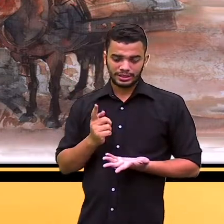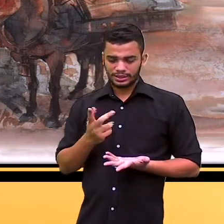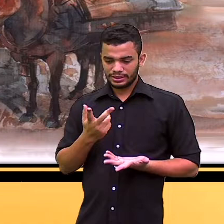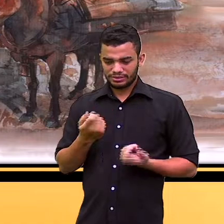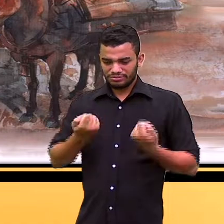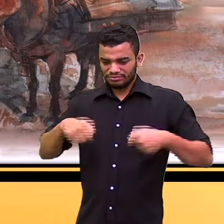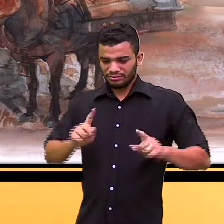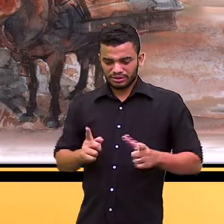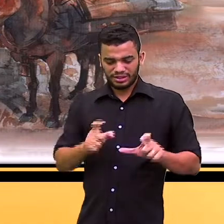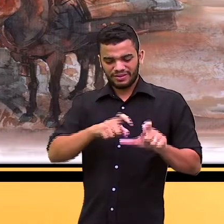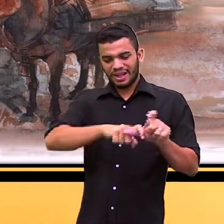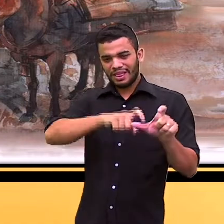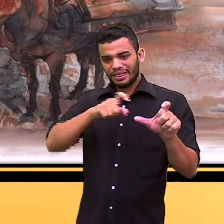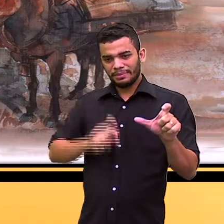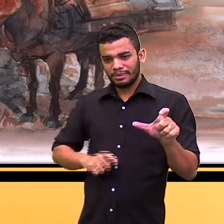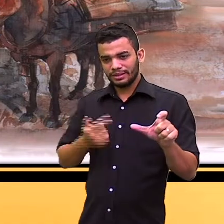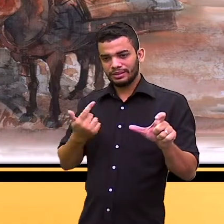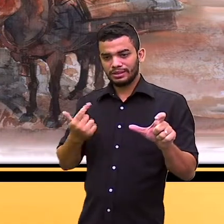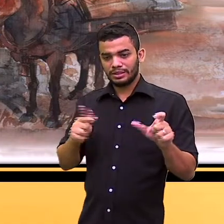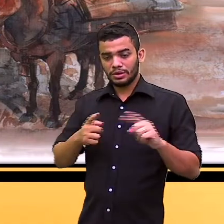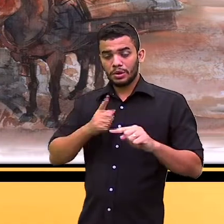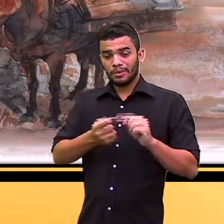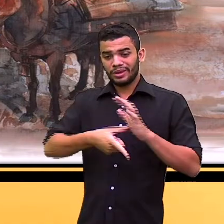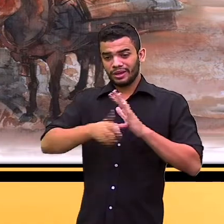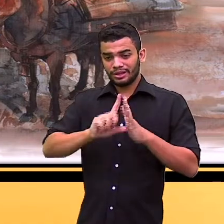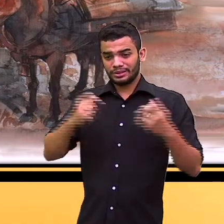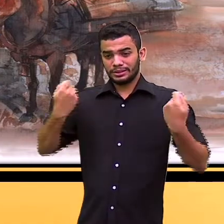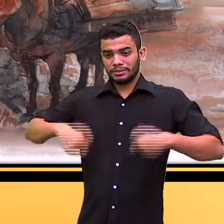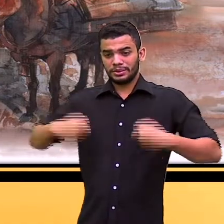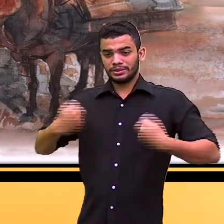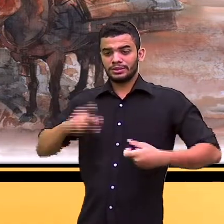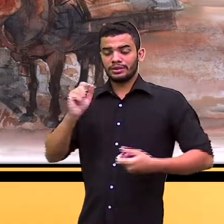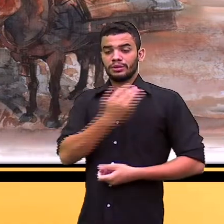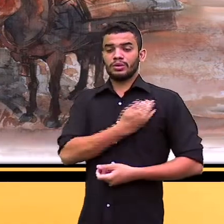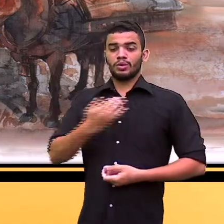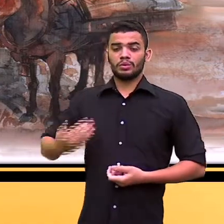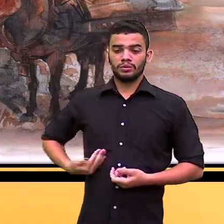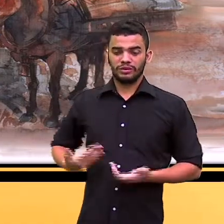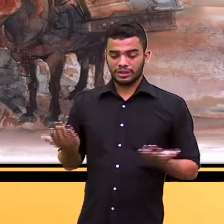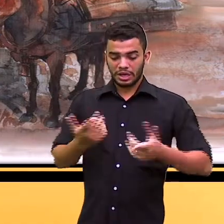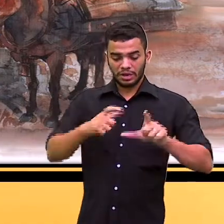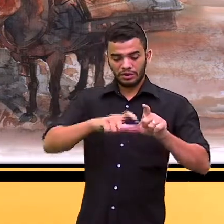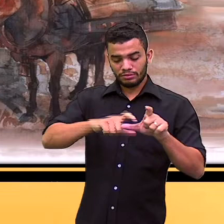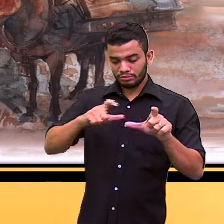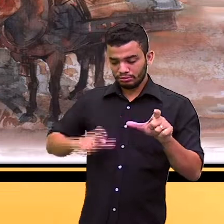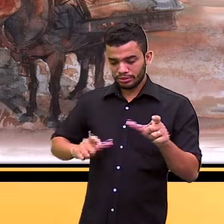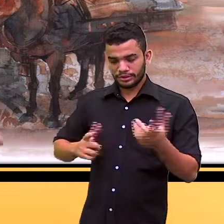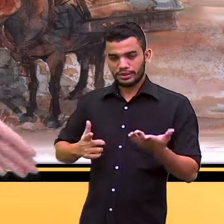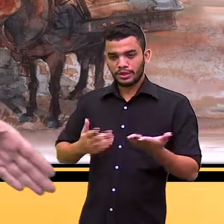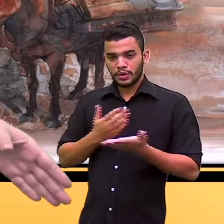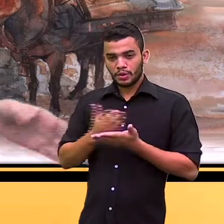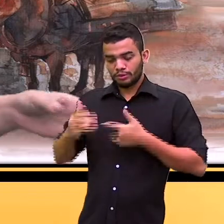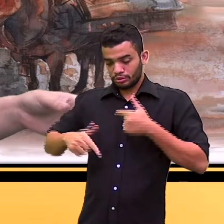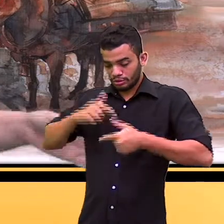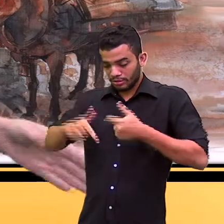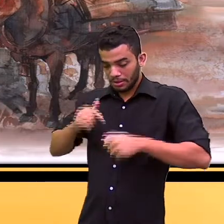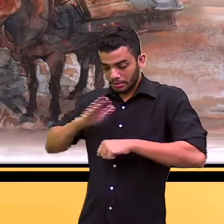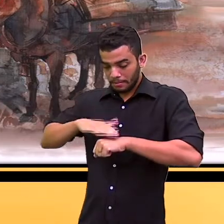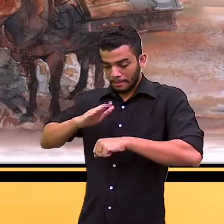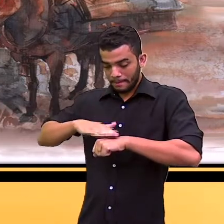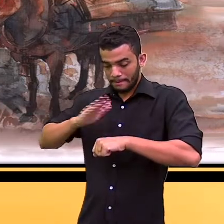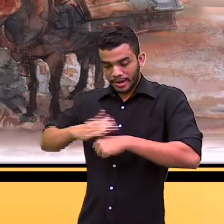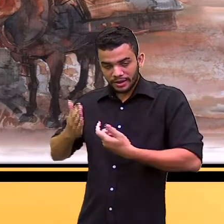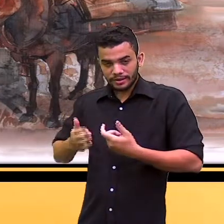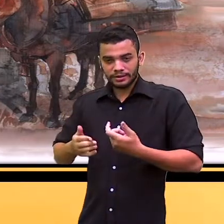Paulo. A expansão da atividade agropecuária foi importante para o abastecimento do mercado interno na região